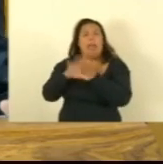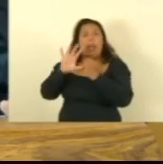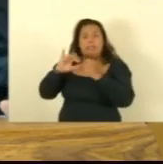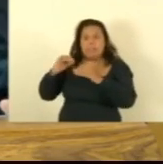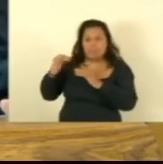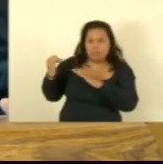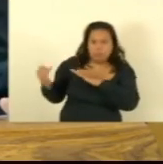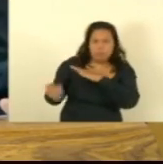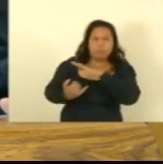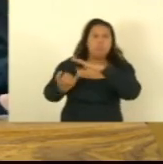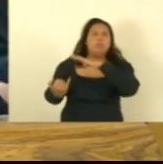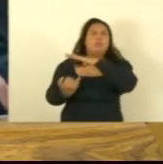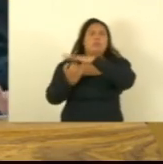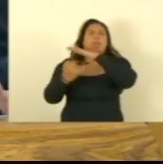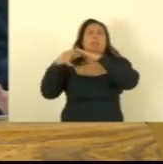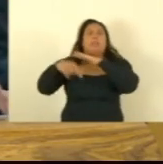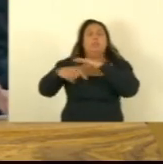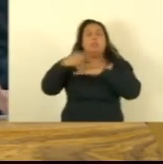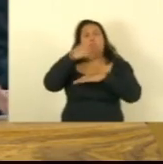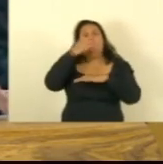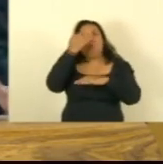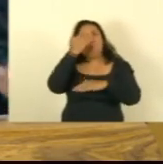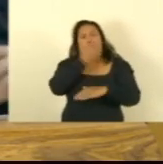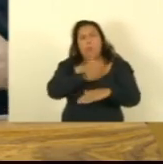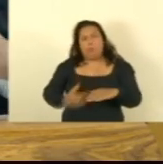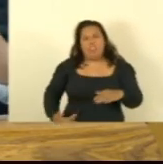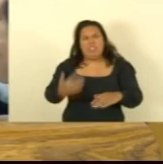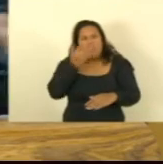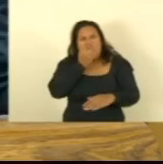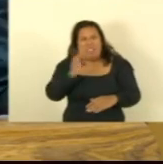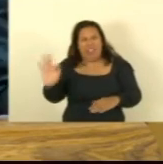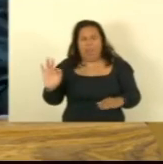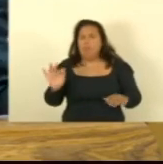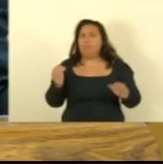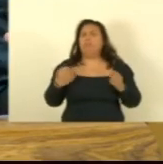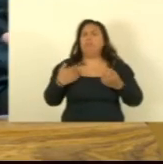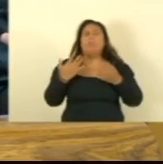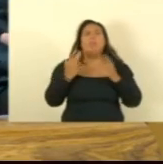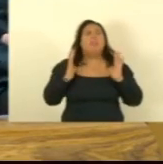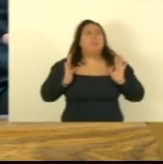Institucional do governo federal ficou de mãos atadas?